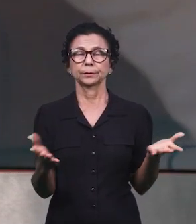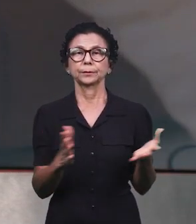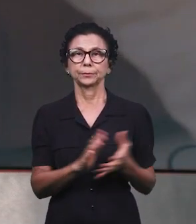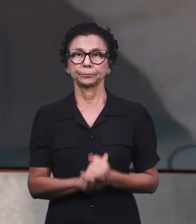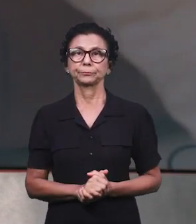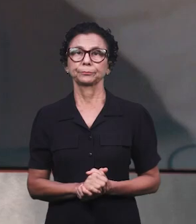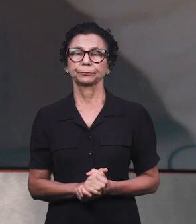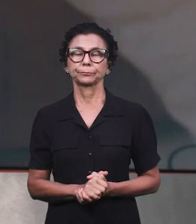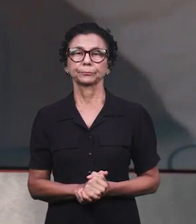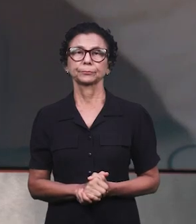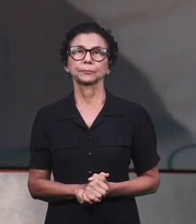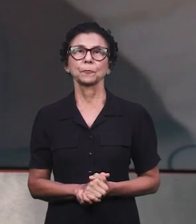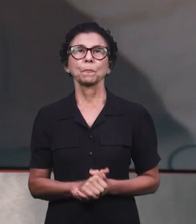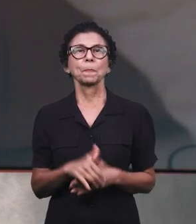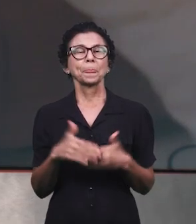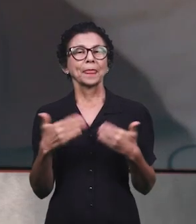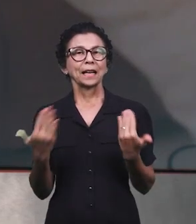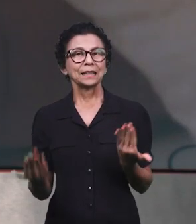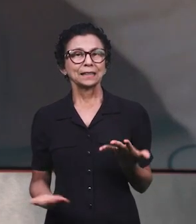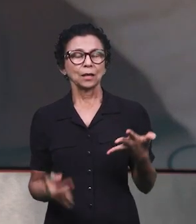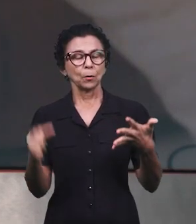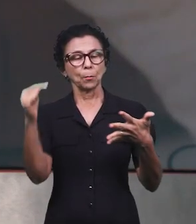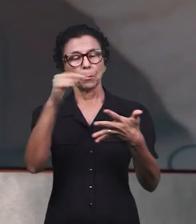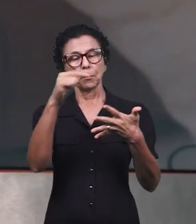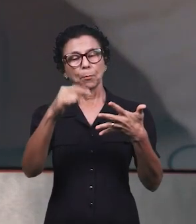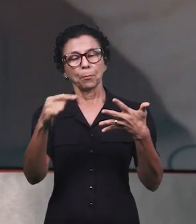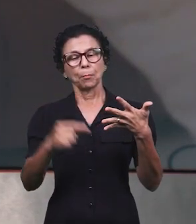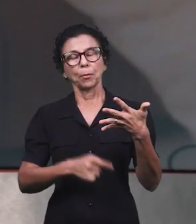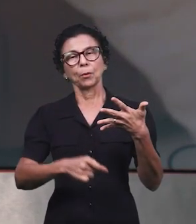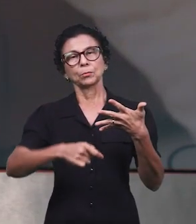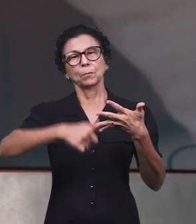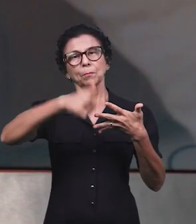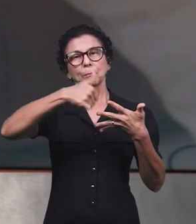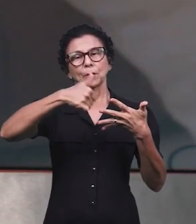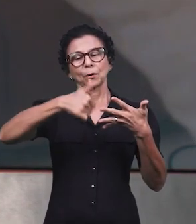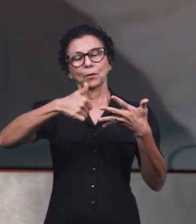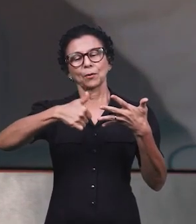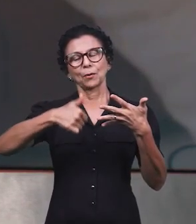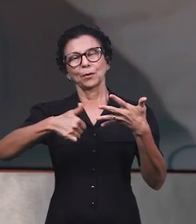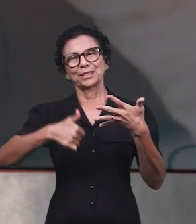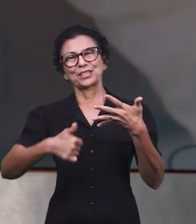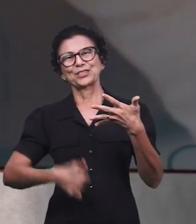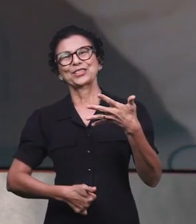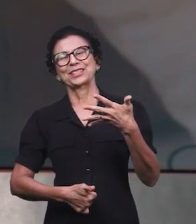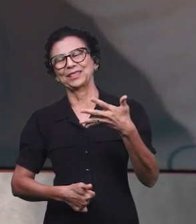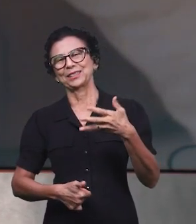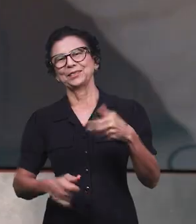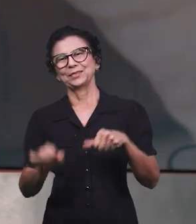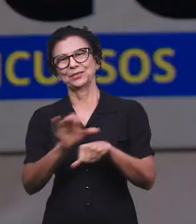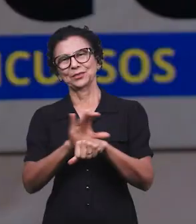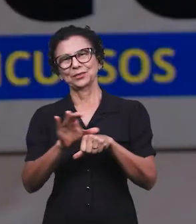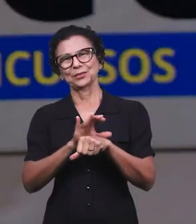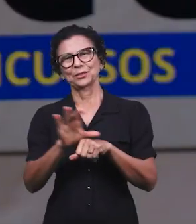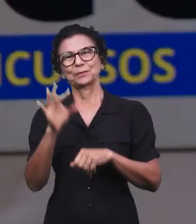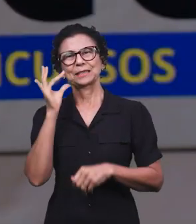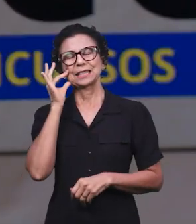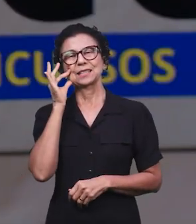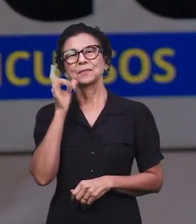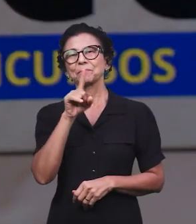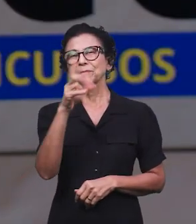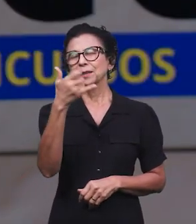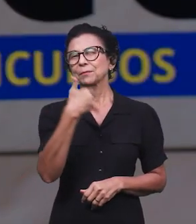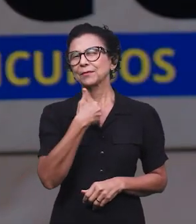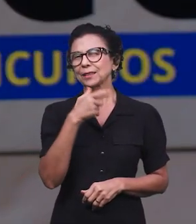bom? Então, essas são as vantagens que a gente entende aí que existem num curso presencial. E fala comigo